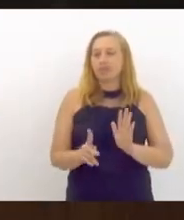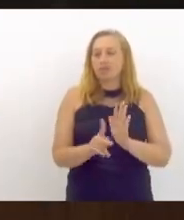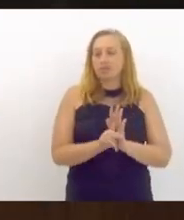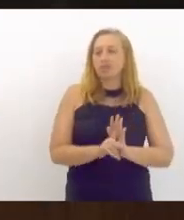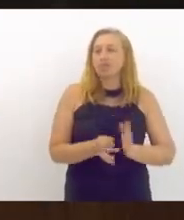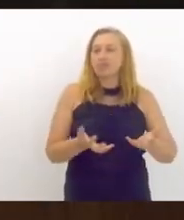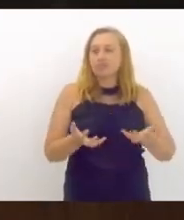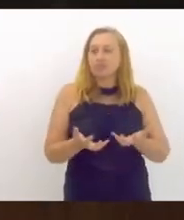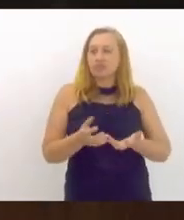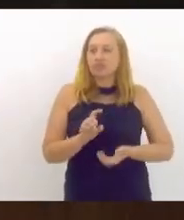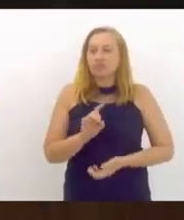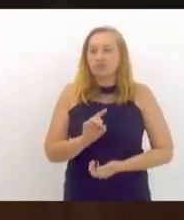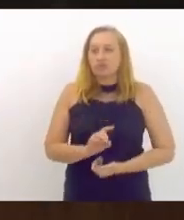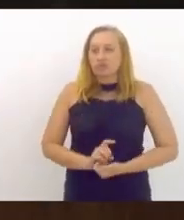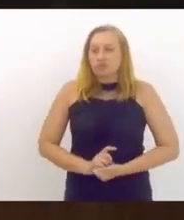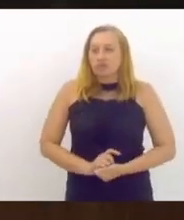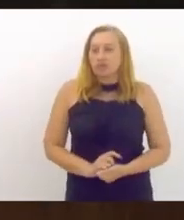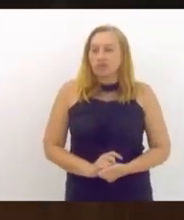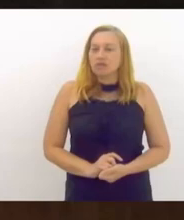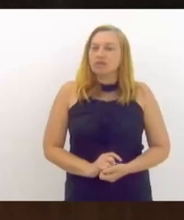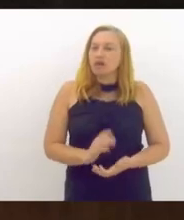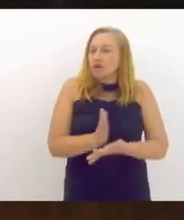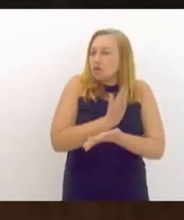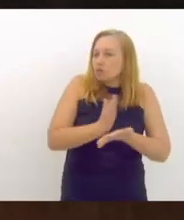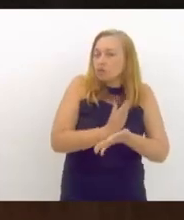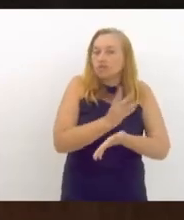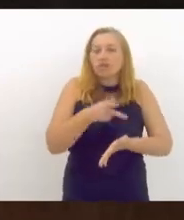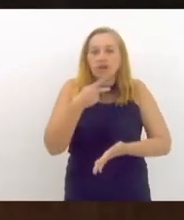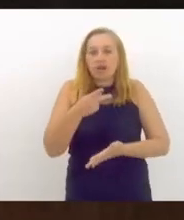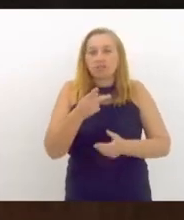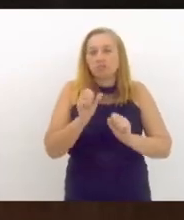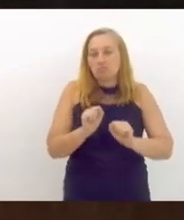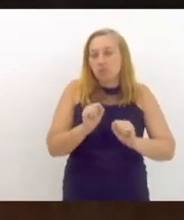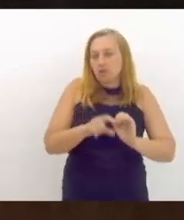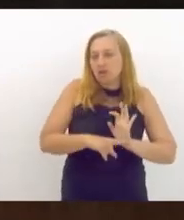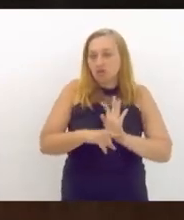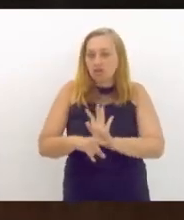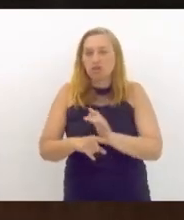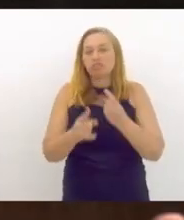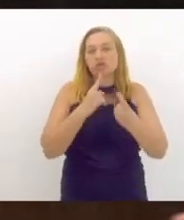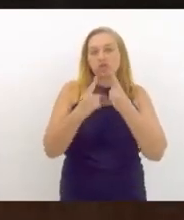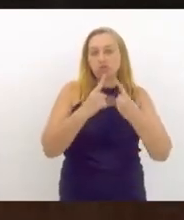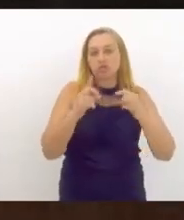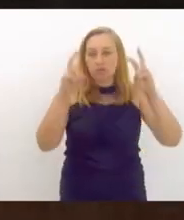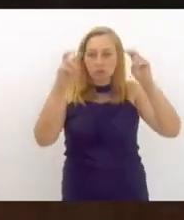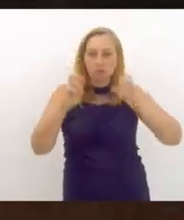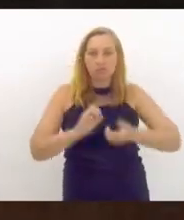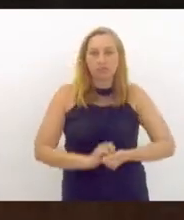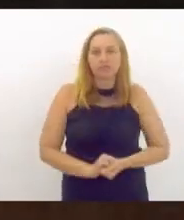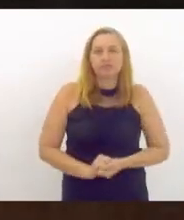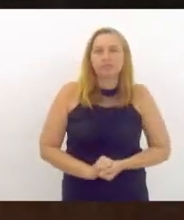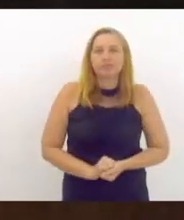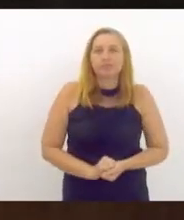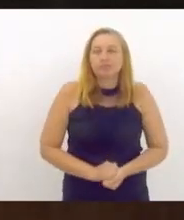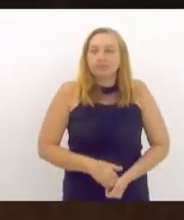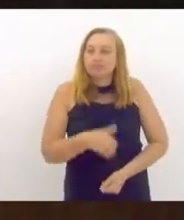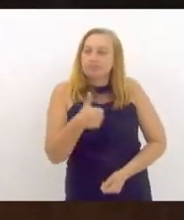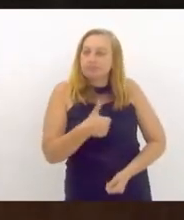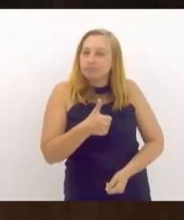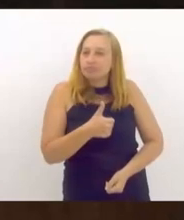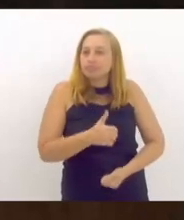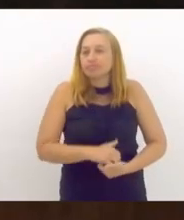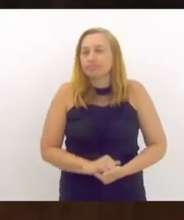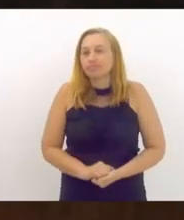Queria apenas fazer algumas considerações que acho que podem enriquecer a discussão a respeito. A primeira delas